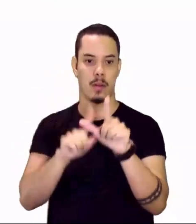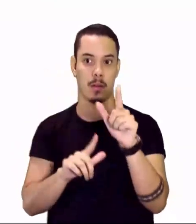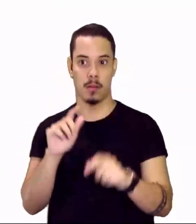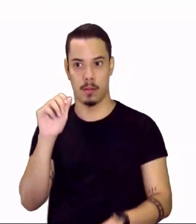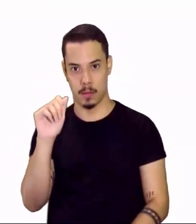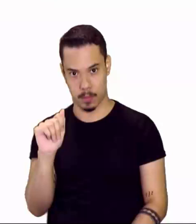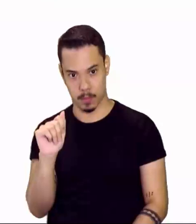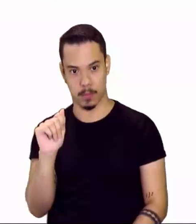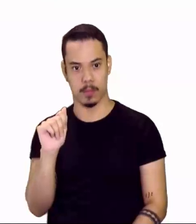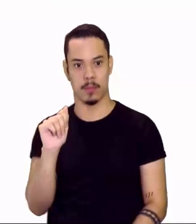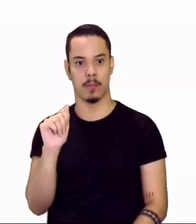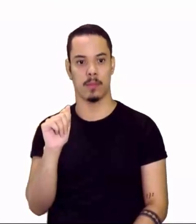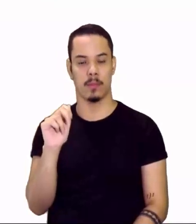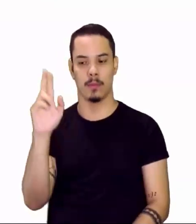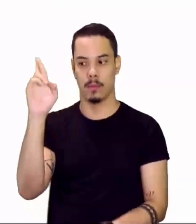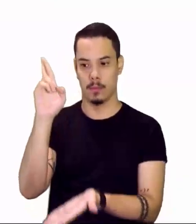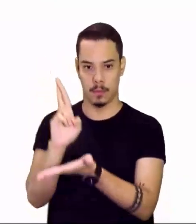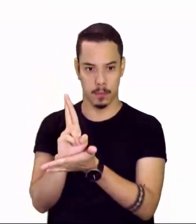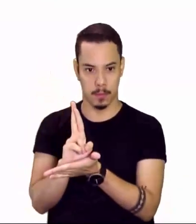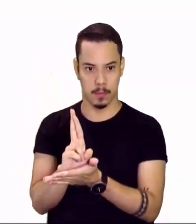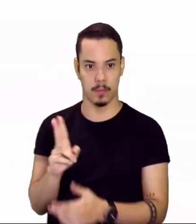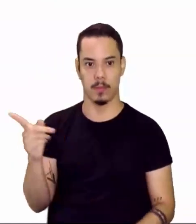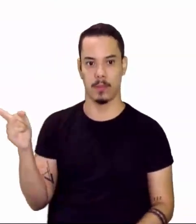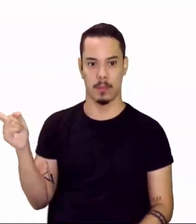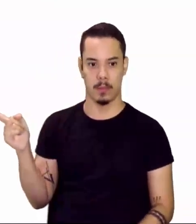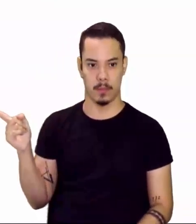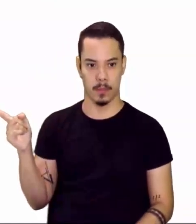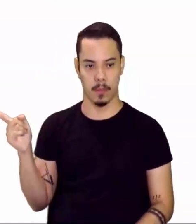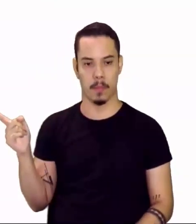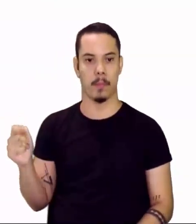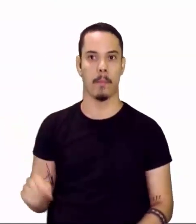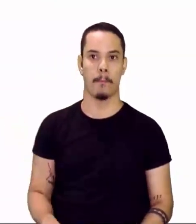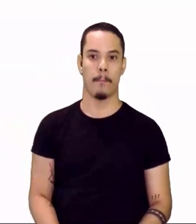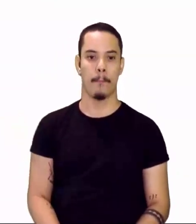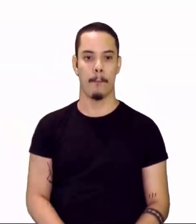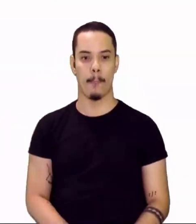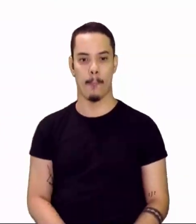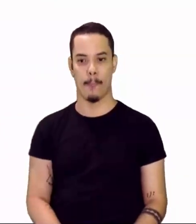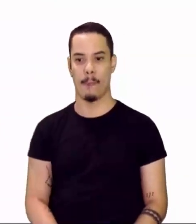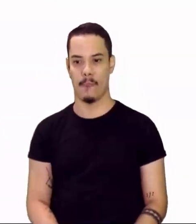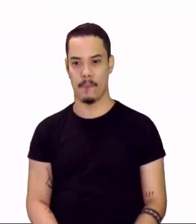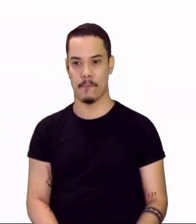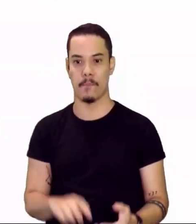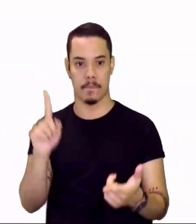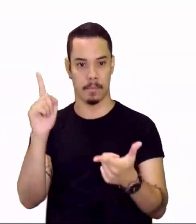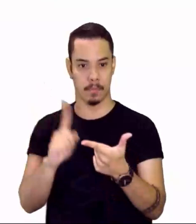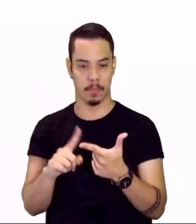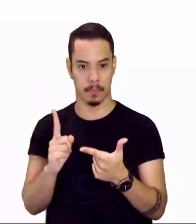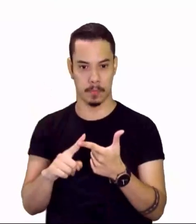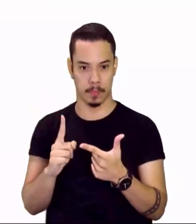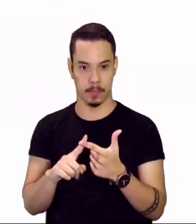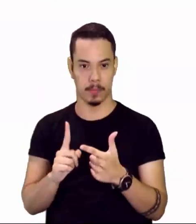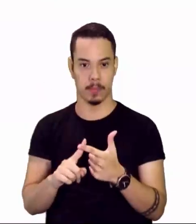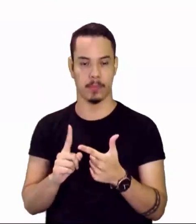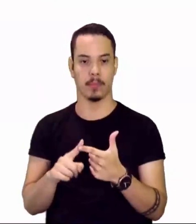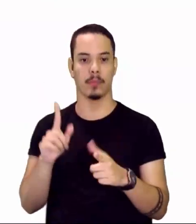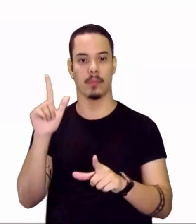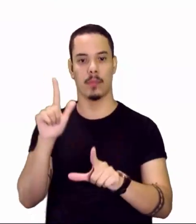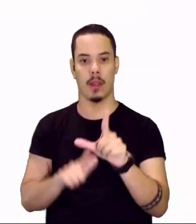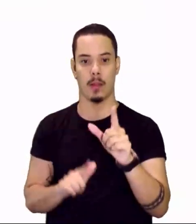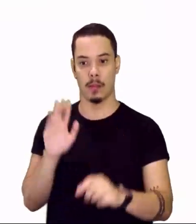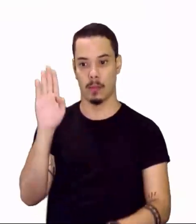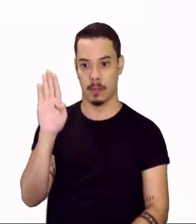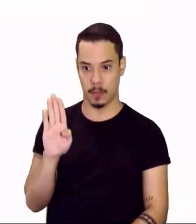A. Ele está representando uma molécula, olha só a estrutura dessas ligações. Nós temos aqui molécula